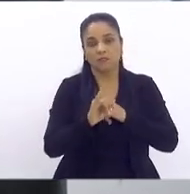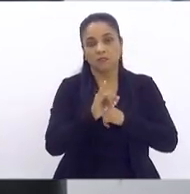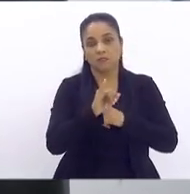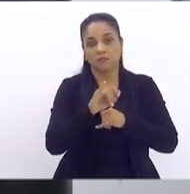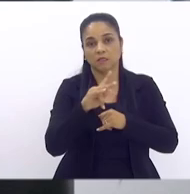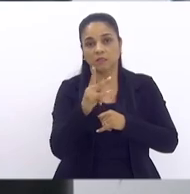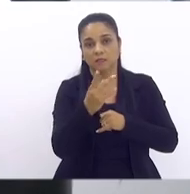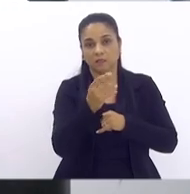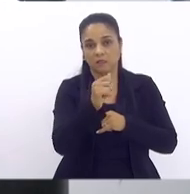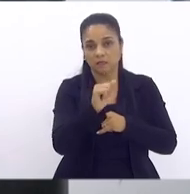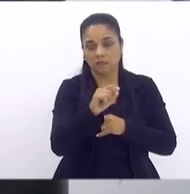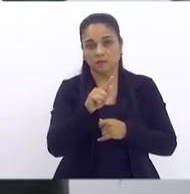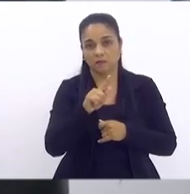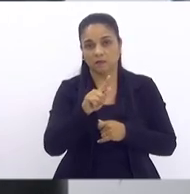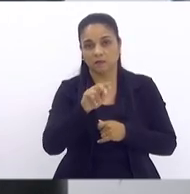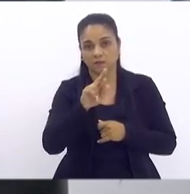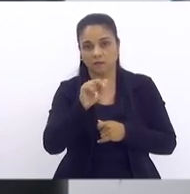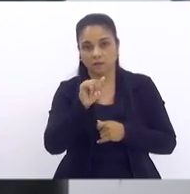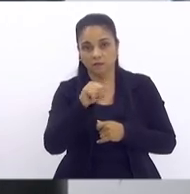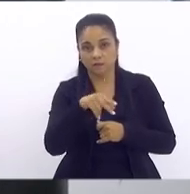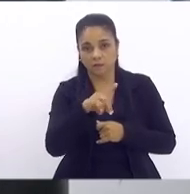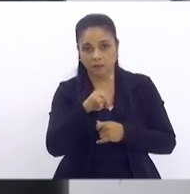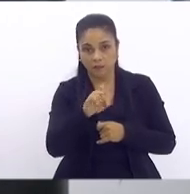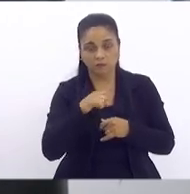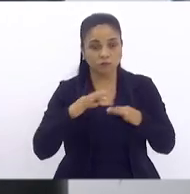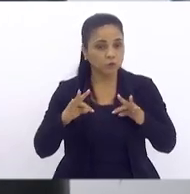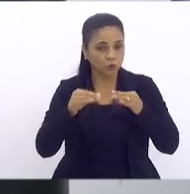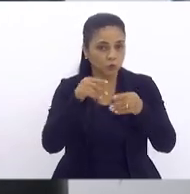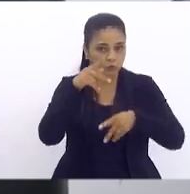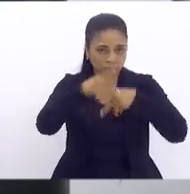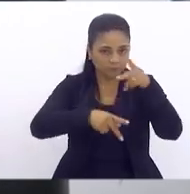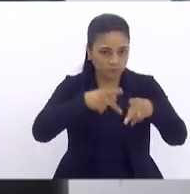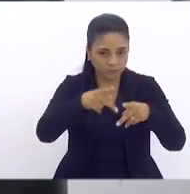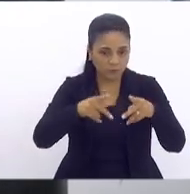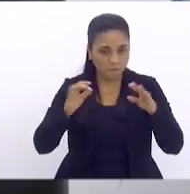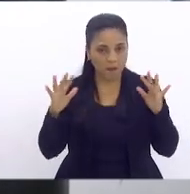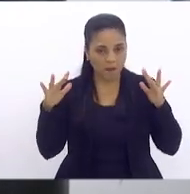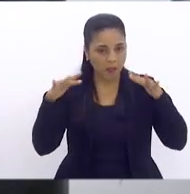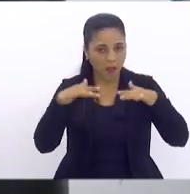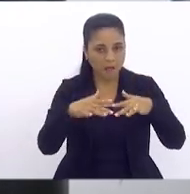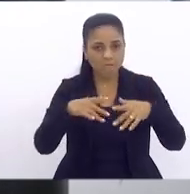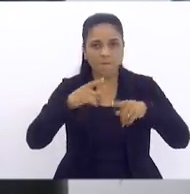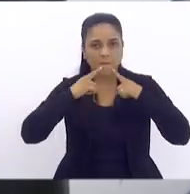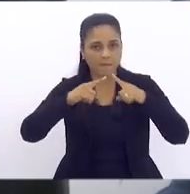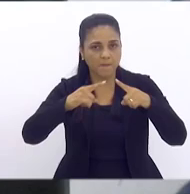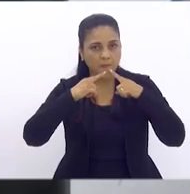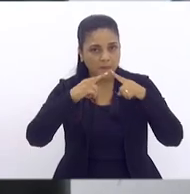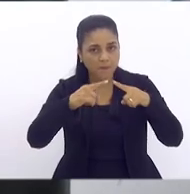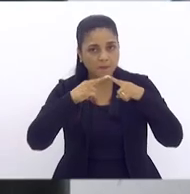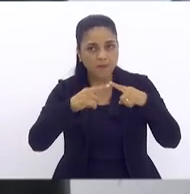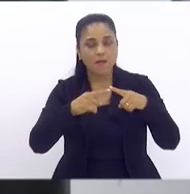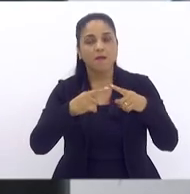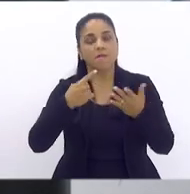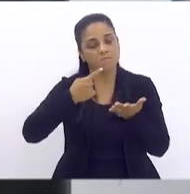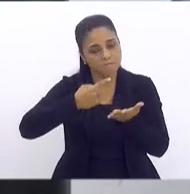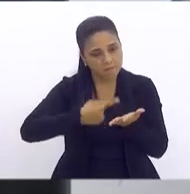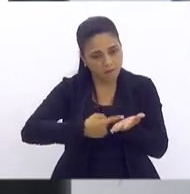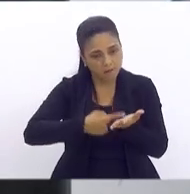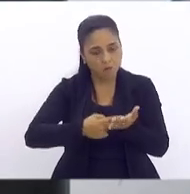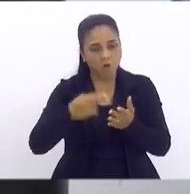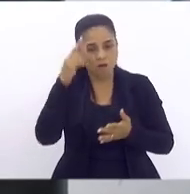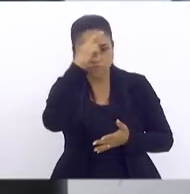Grande, sabendo que a embarcação, aquele navio, estava ali dentro da Baía da Ilha Grande. Foi marcada a